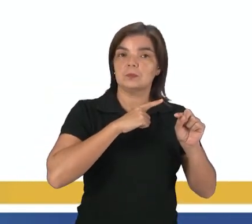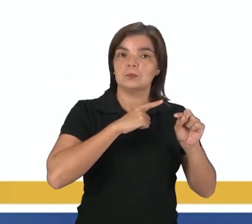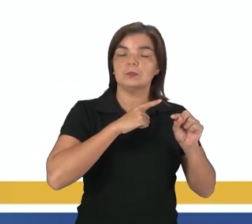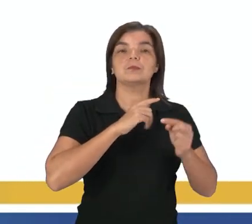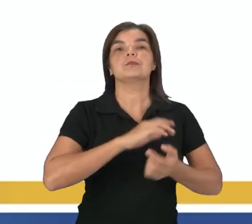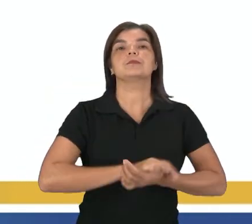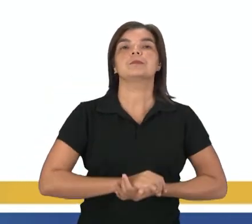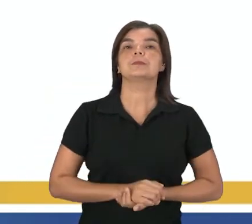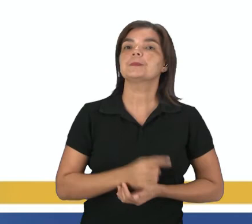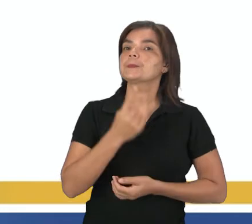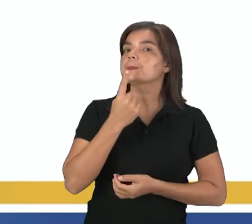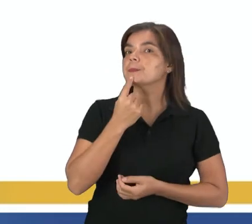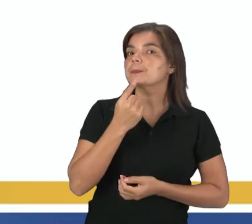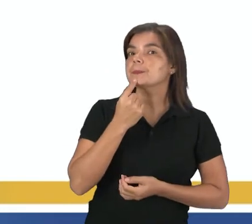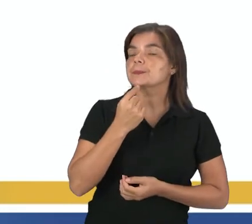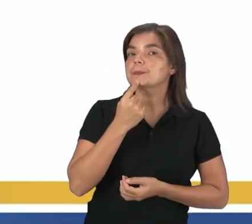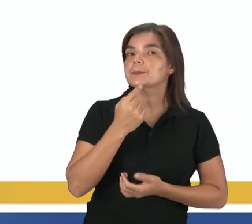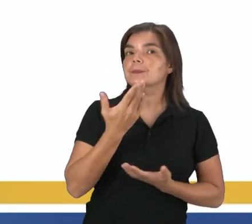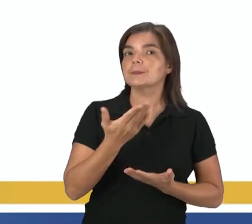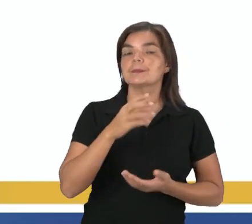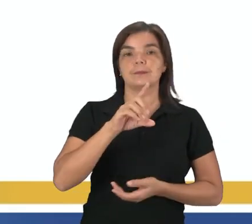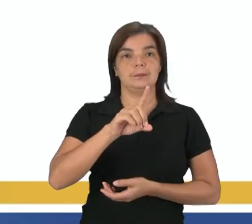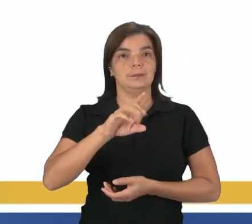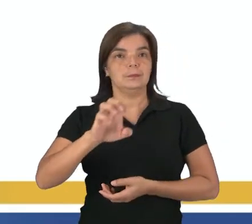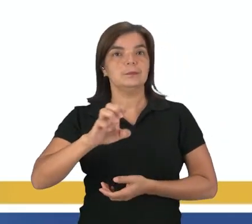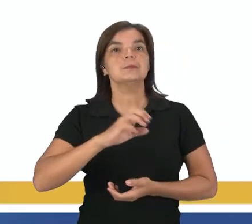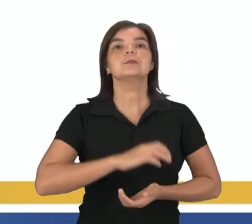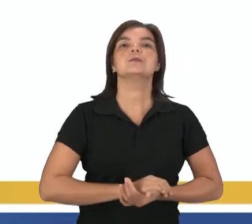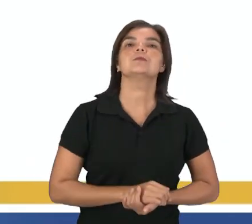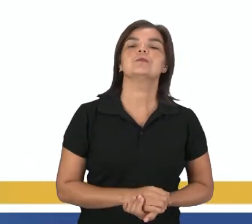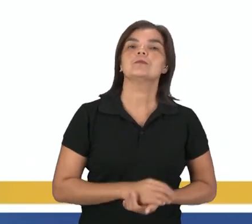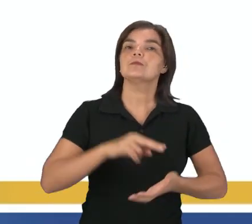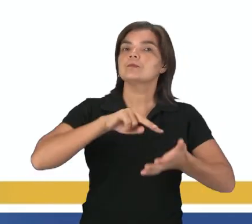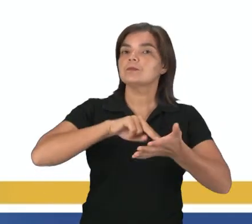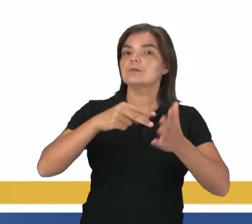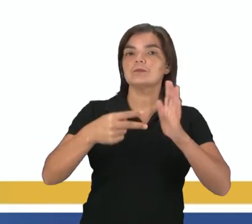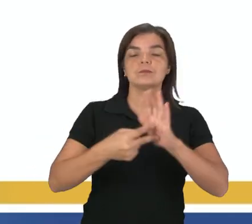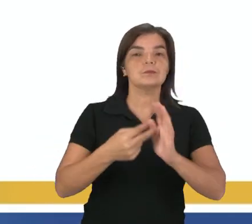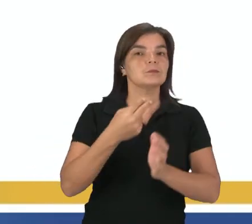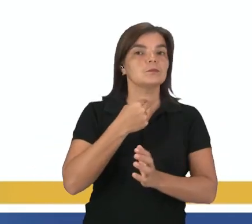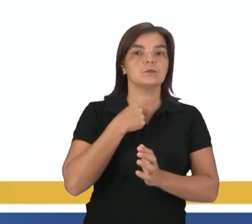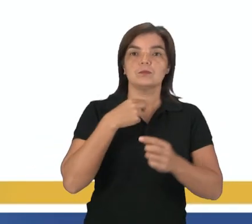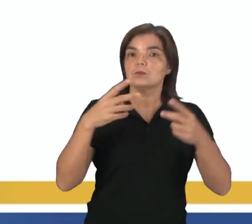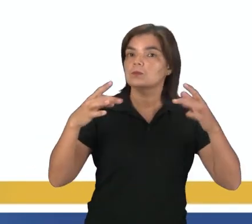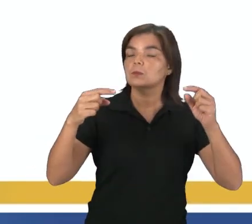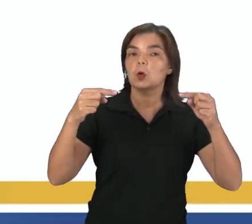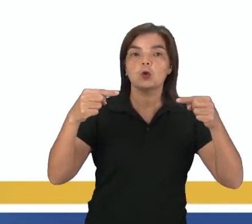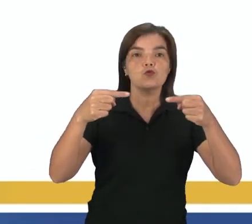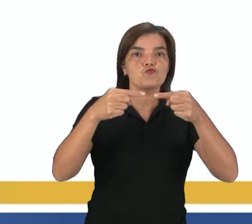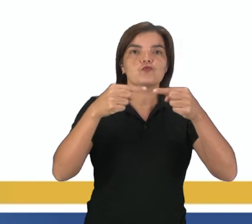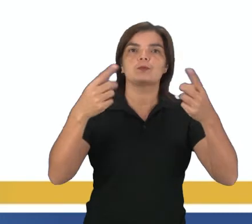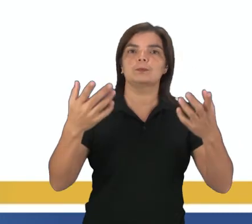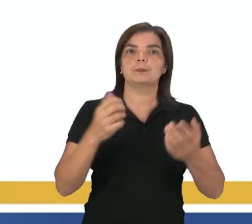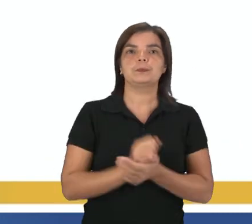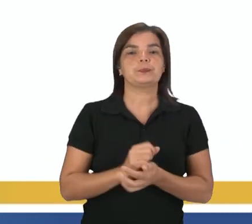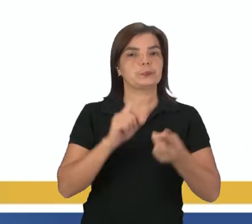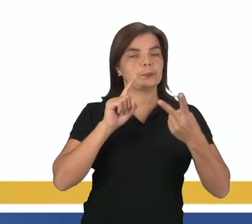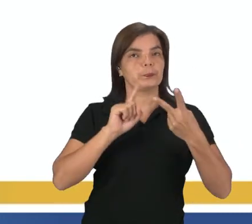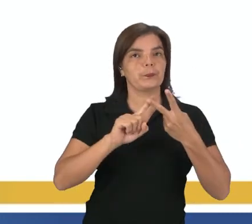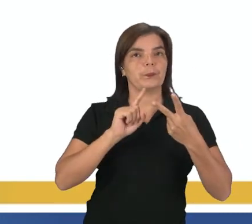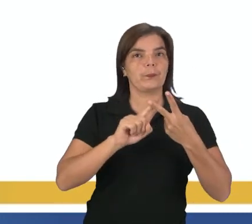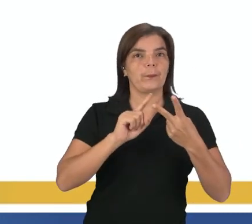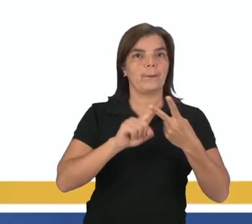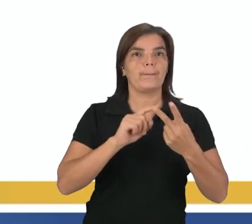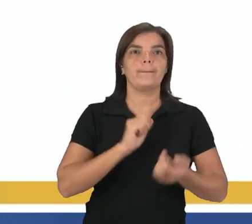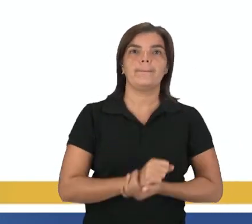essa minha reta vermelha, que é esse meu segmento de reta DE. Ou seja, não podem se tocar. O meu segundo passo